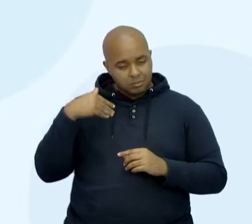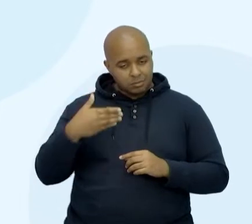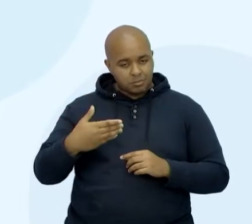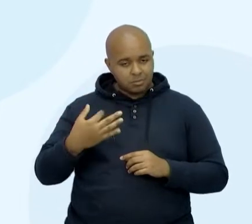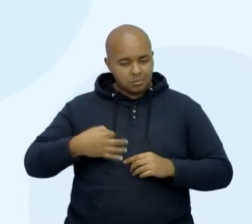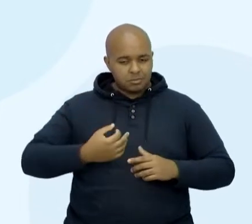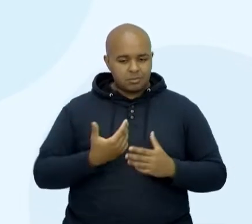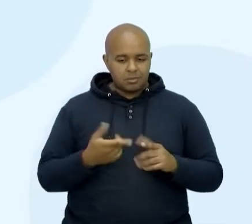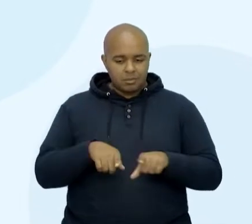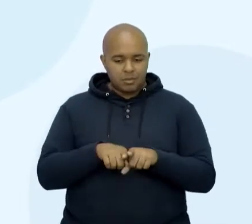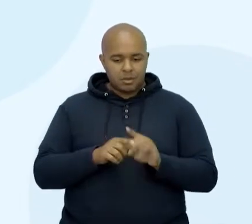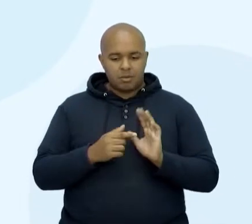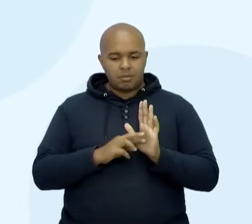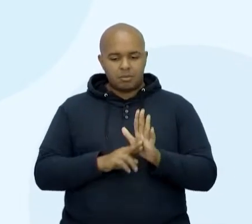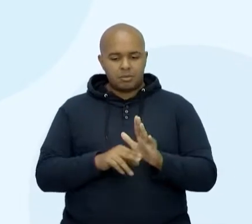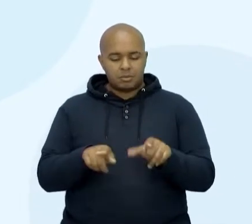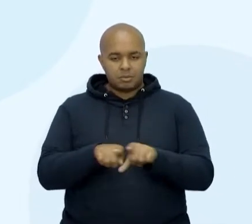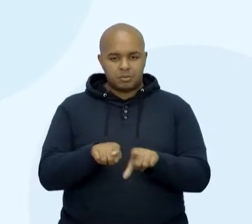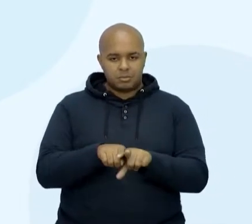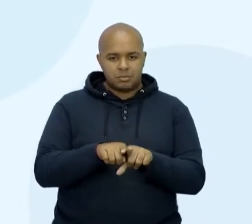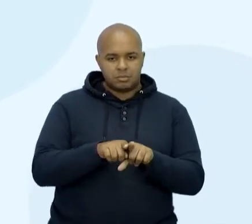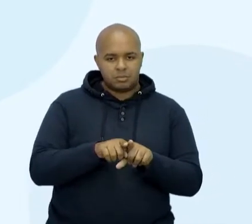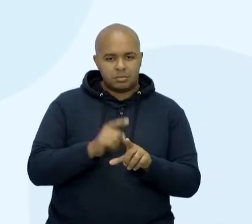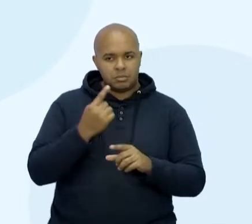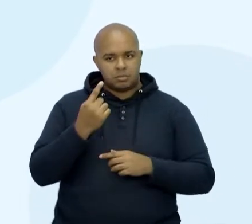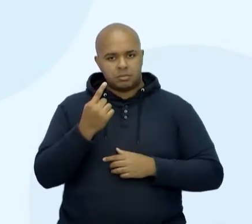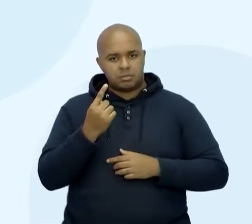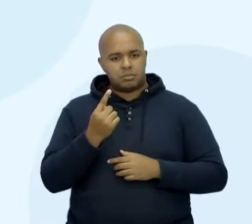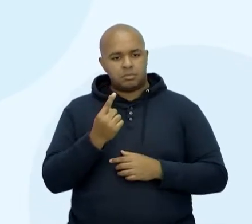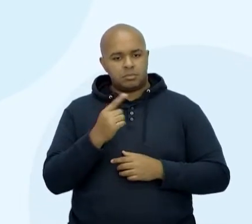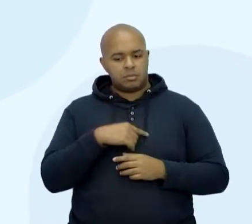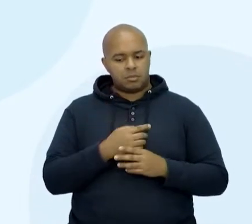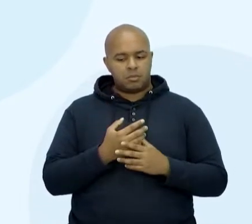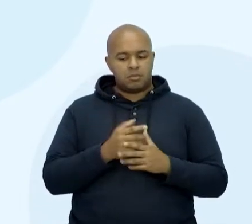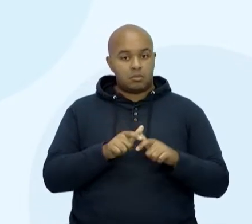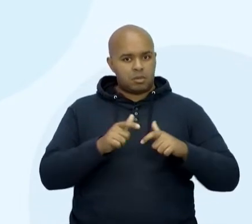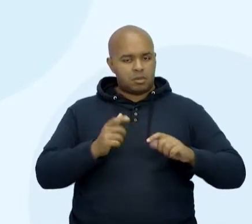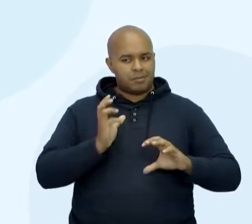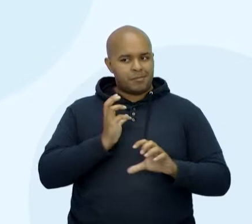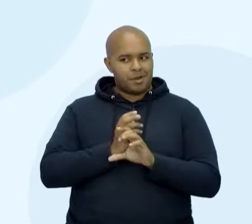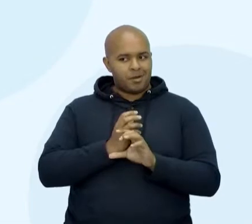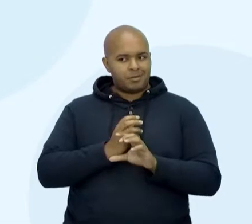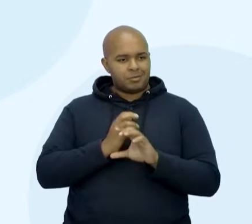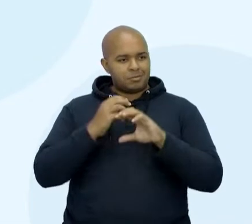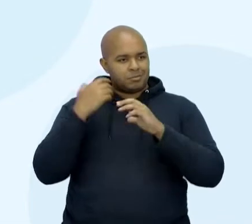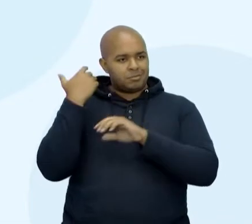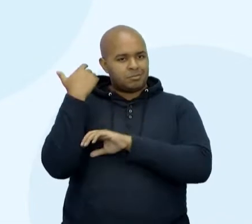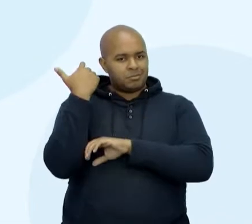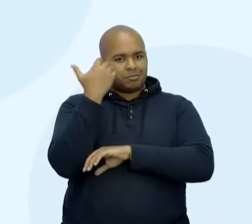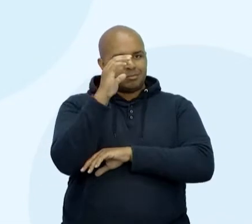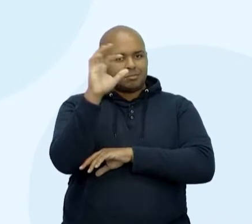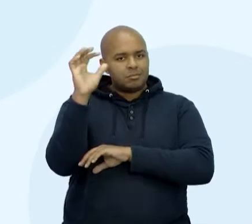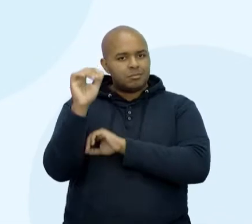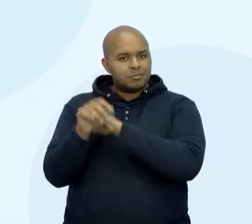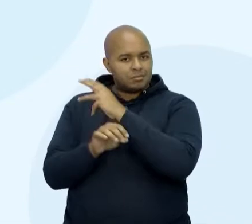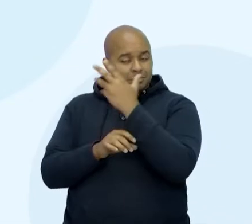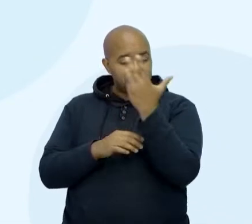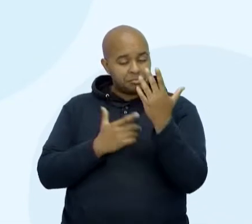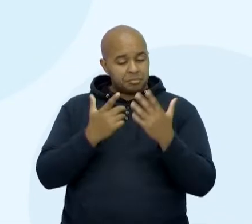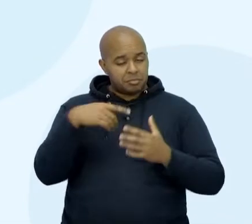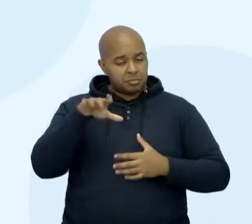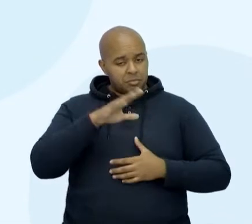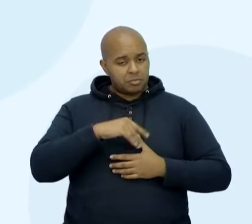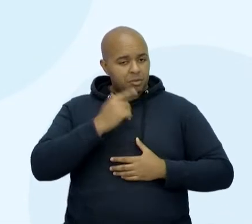cotidiano e representam também aí um grande impacto ambiental, né? Então, vamos